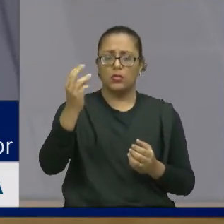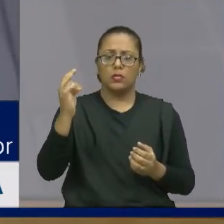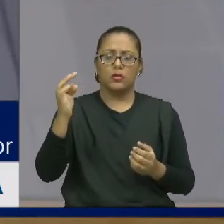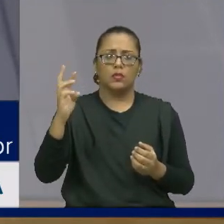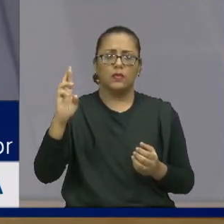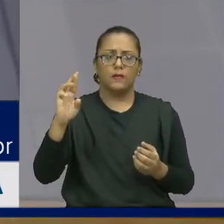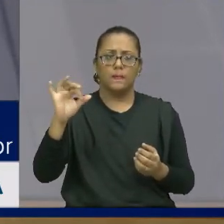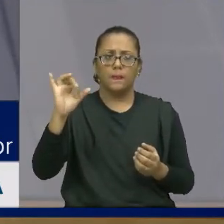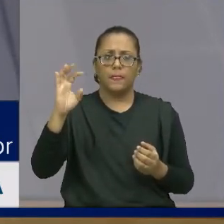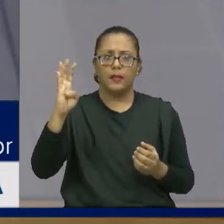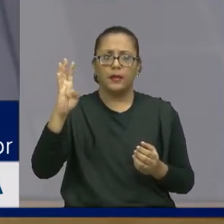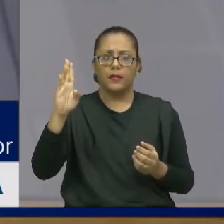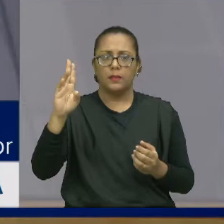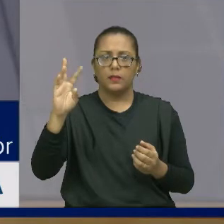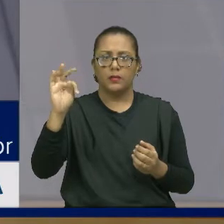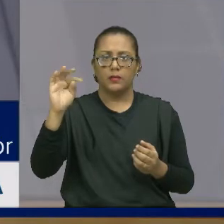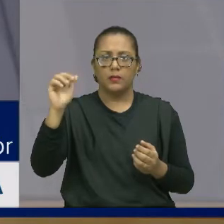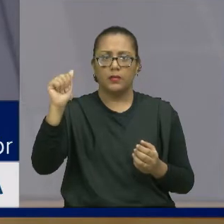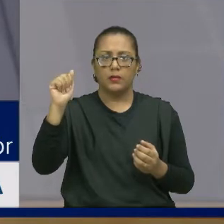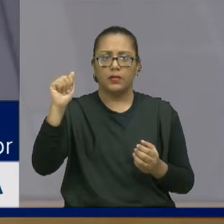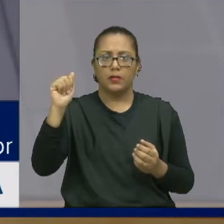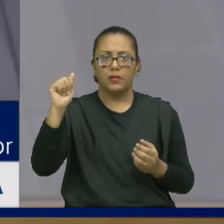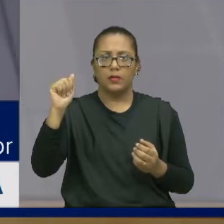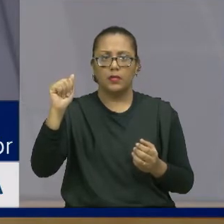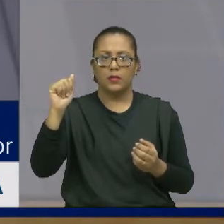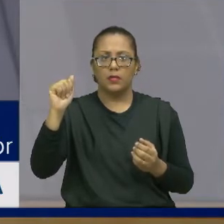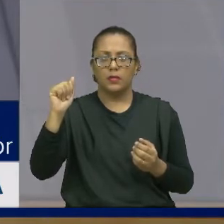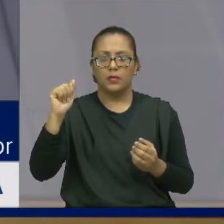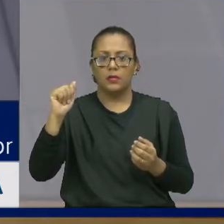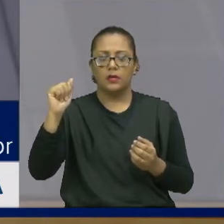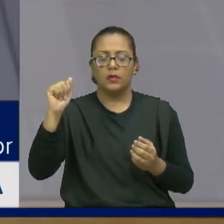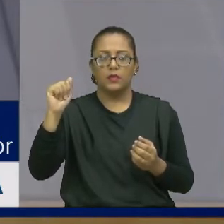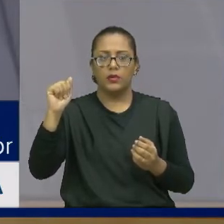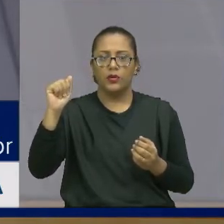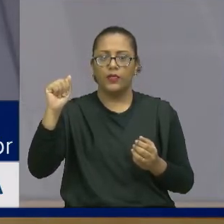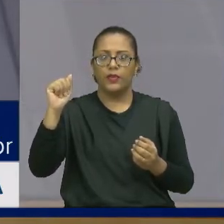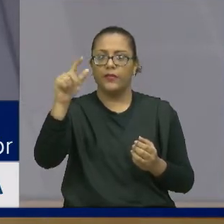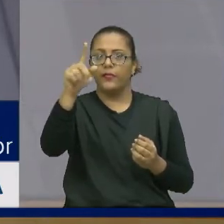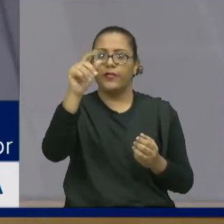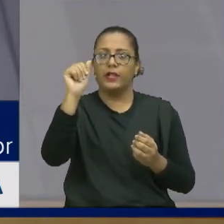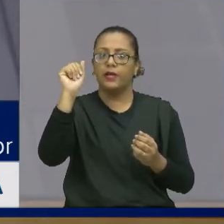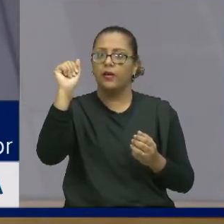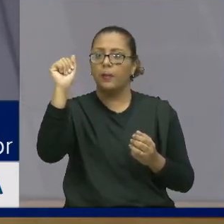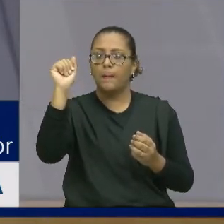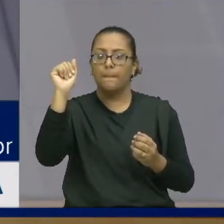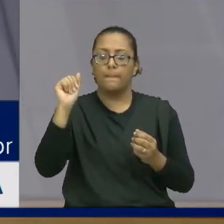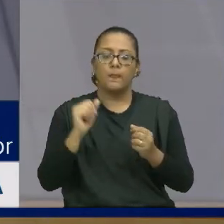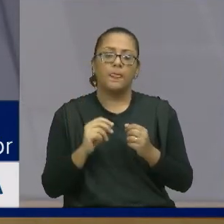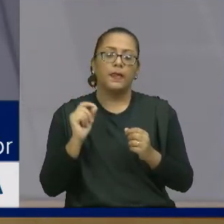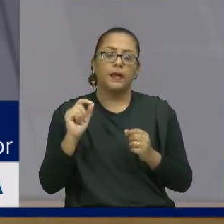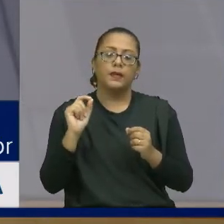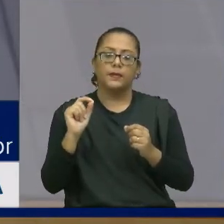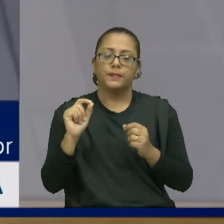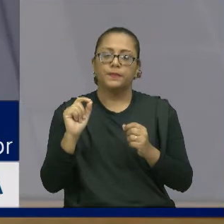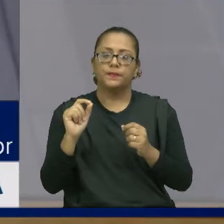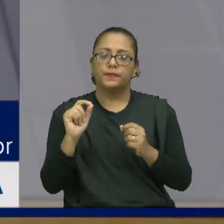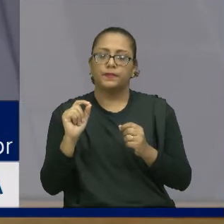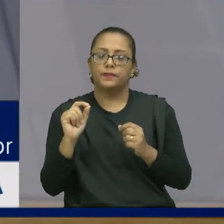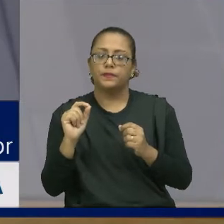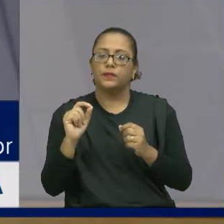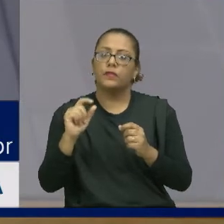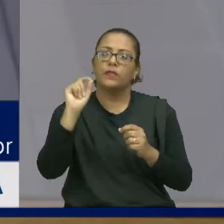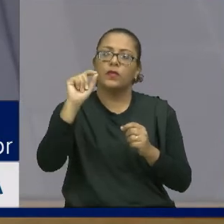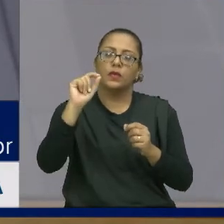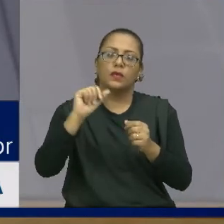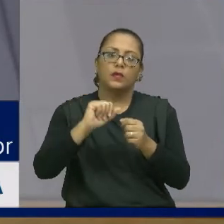Assim entendido o procedimento administrativo tendente a verificar a ocorrência do